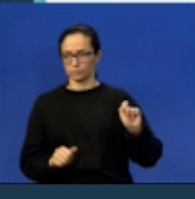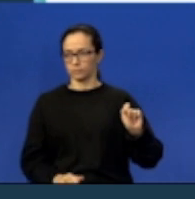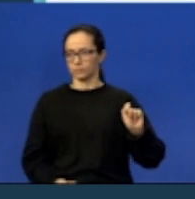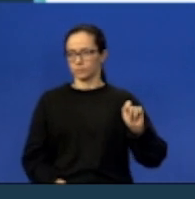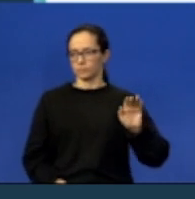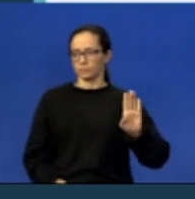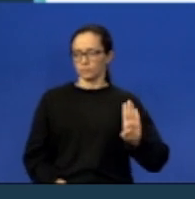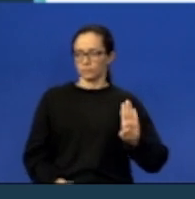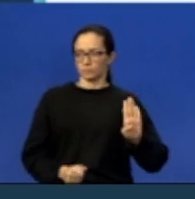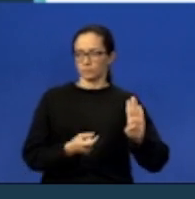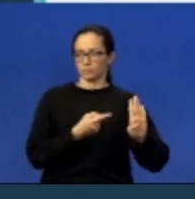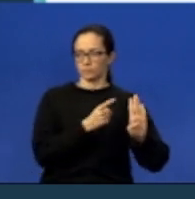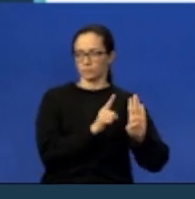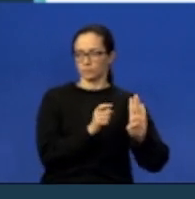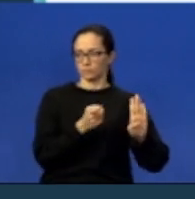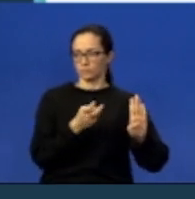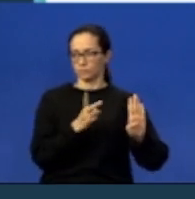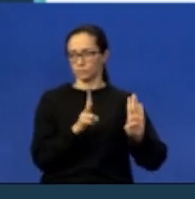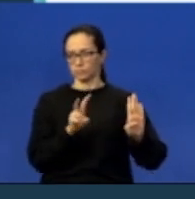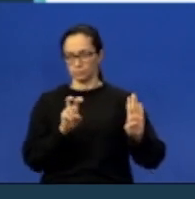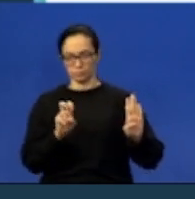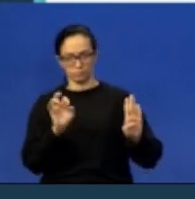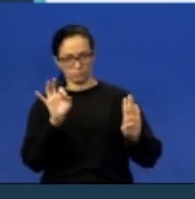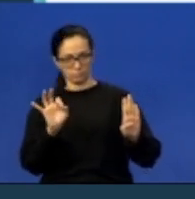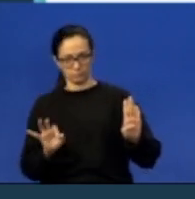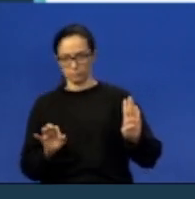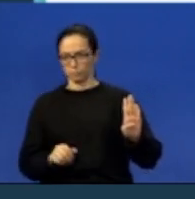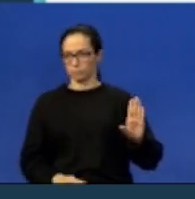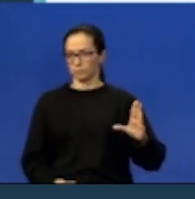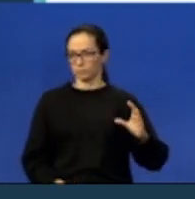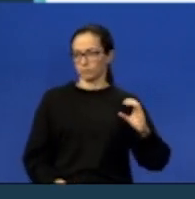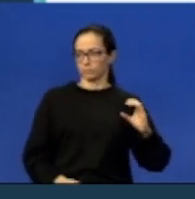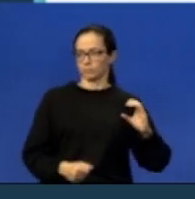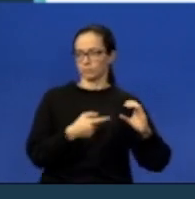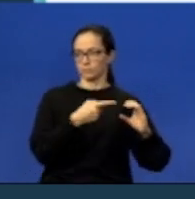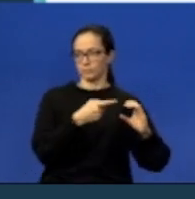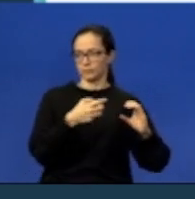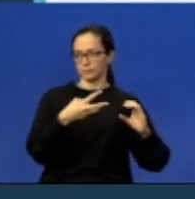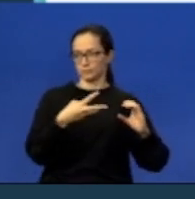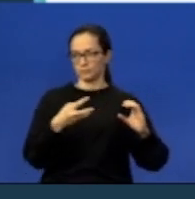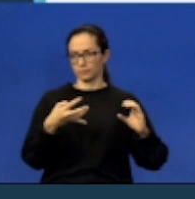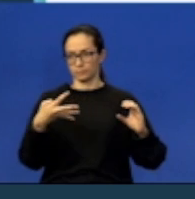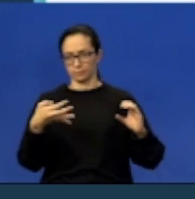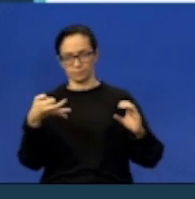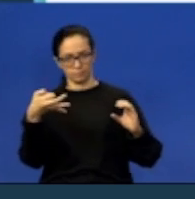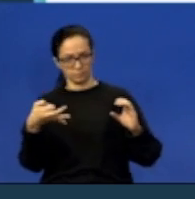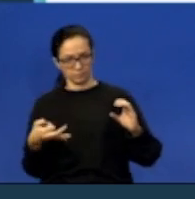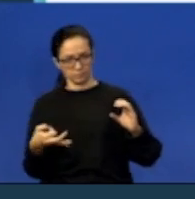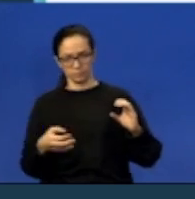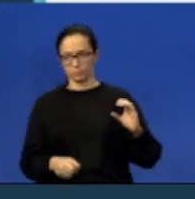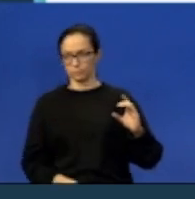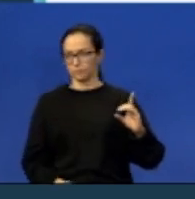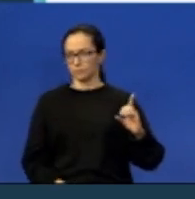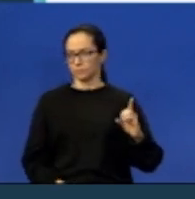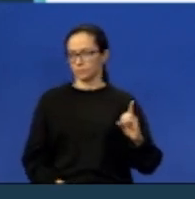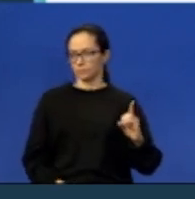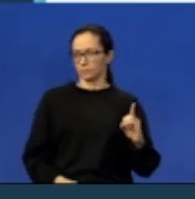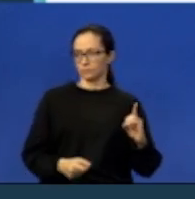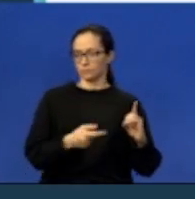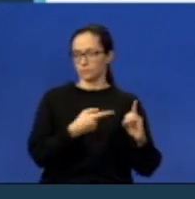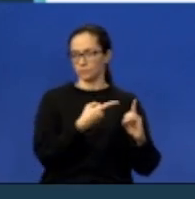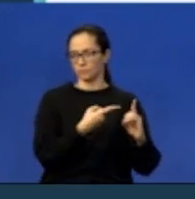estarem corretas, a letra B, 1, 2 e 5 estarem corretas, a alternativa C, 1, 3 e 4 estarem corretas,